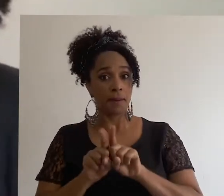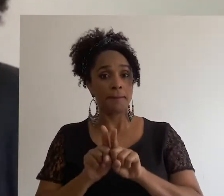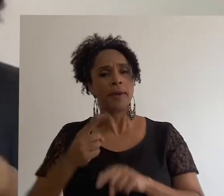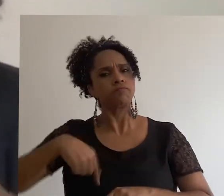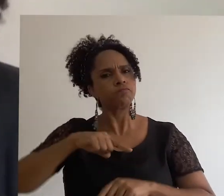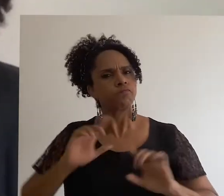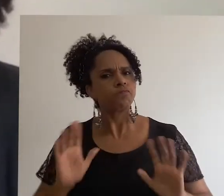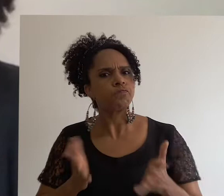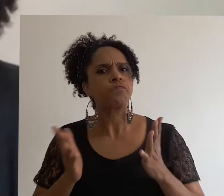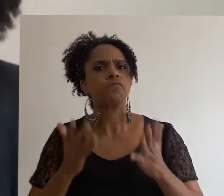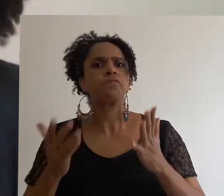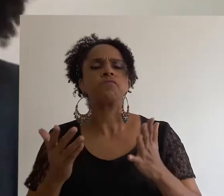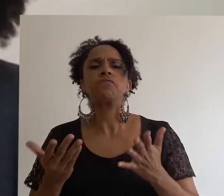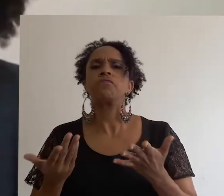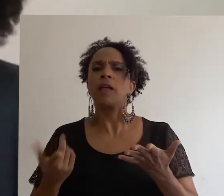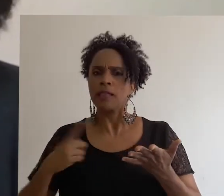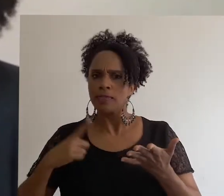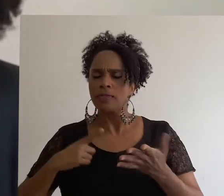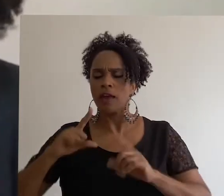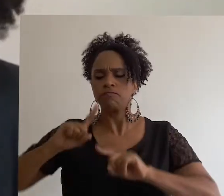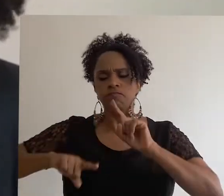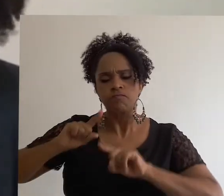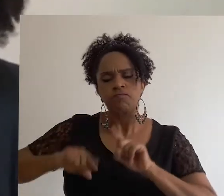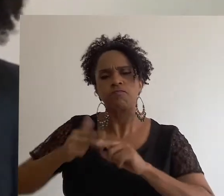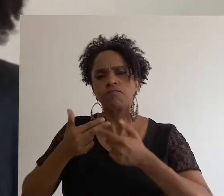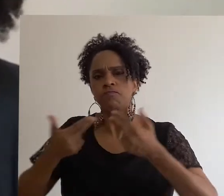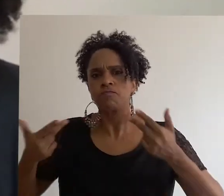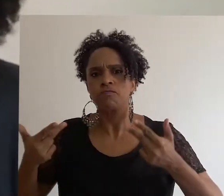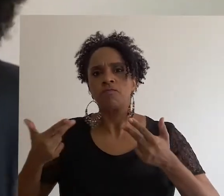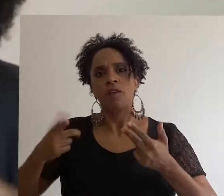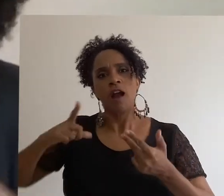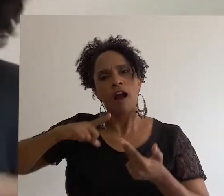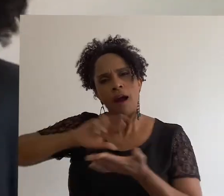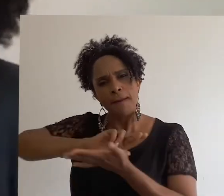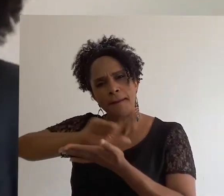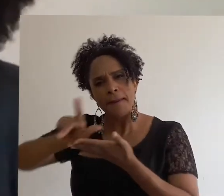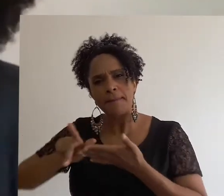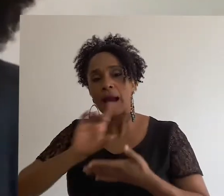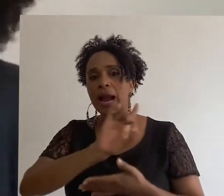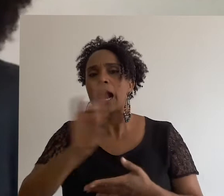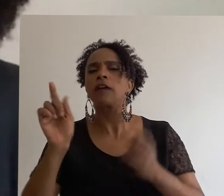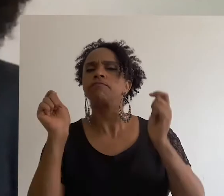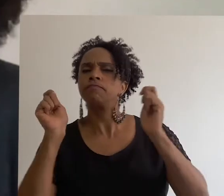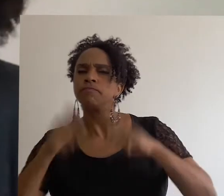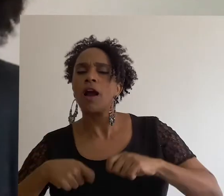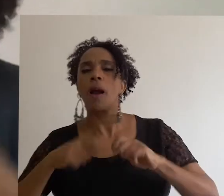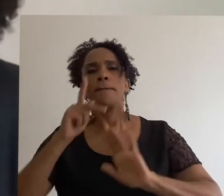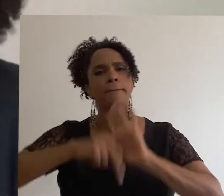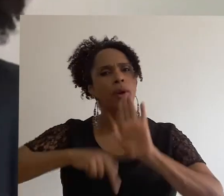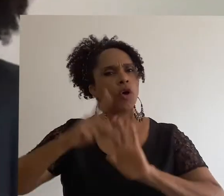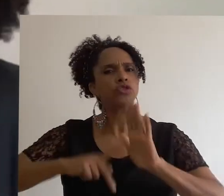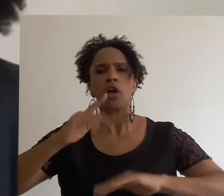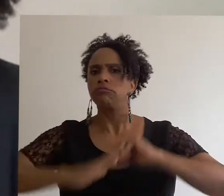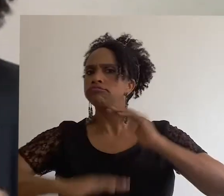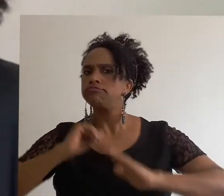Investimos assim, em ferramentas que possibilitassem os campos, cada campus fazer a gestão dos seus